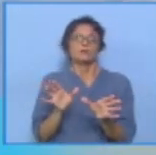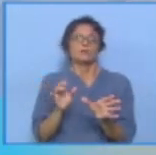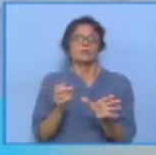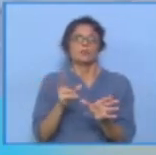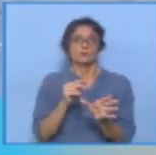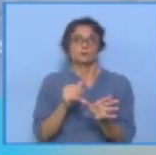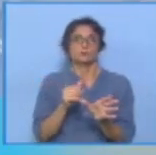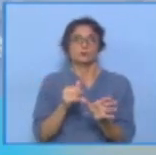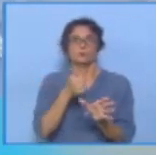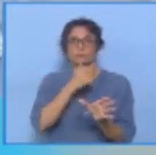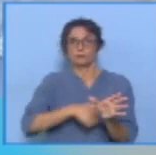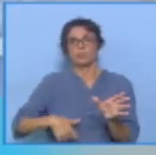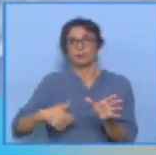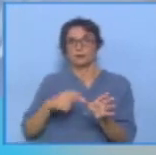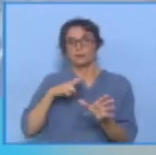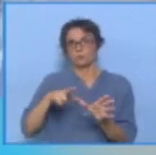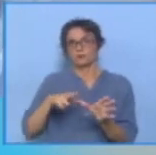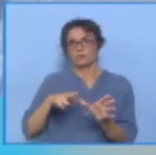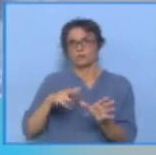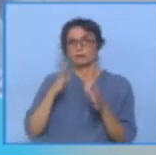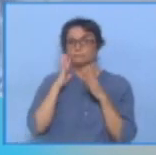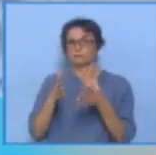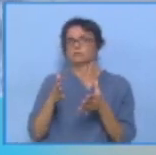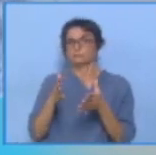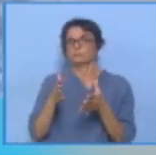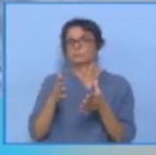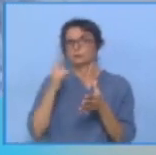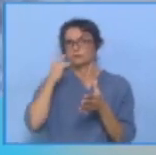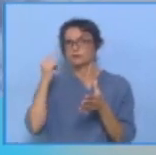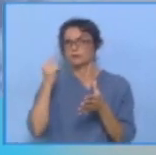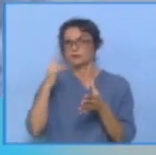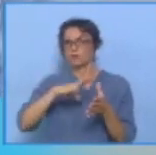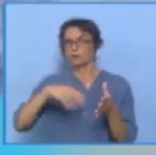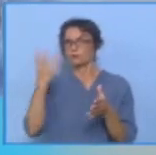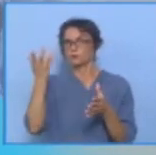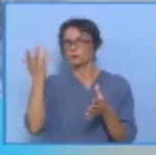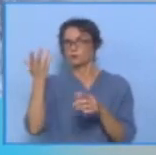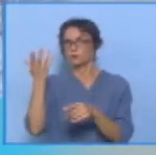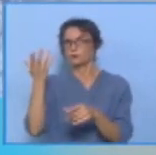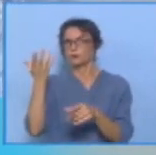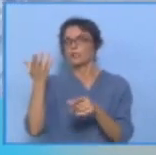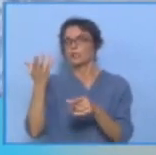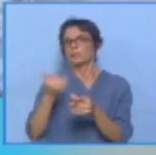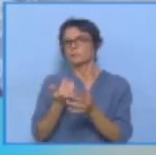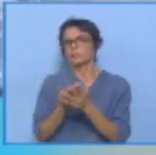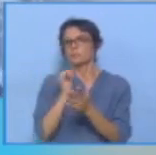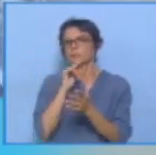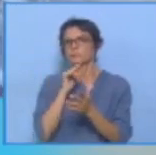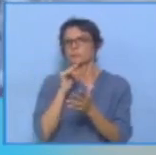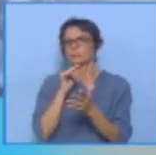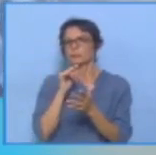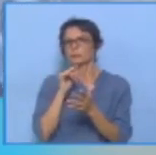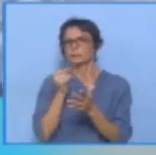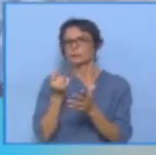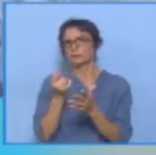português, uma atenção particular ao mundo da cultura que faz com que o mundo da cultura também tenha uma atenção particular a esta figura de um poeta e de